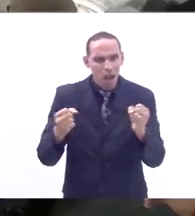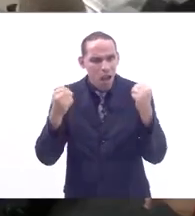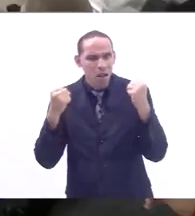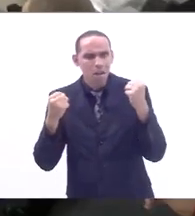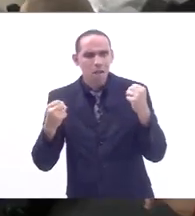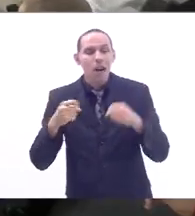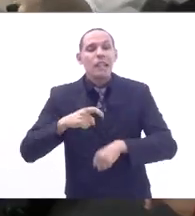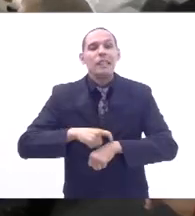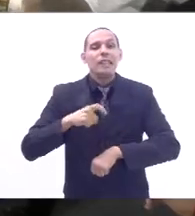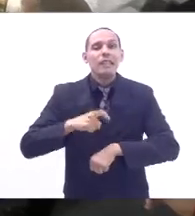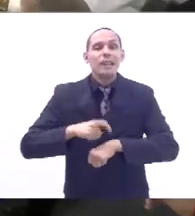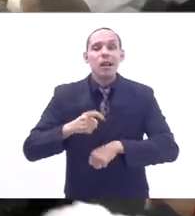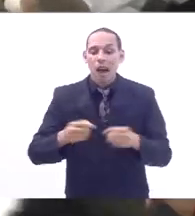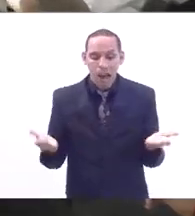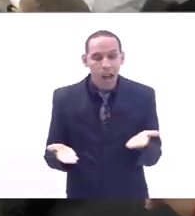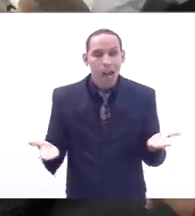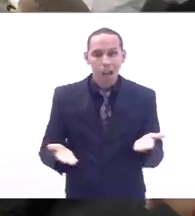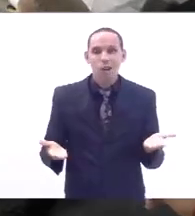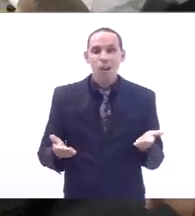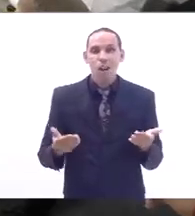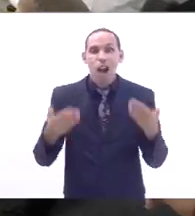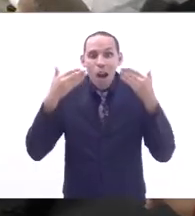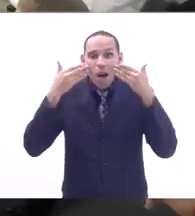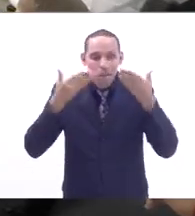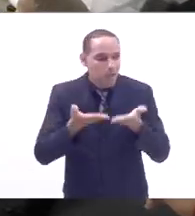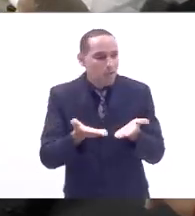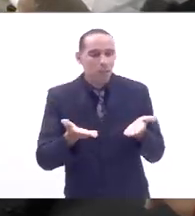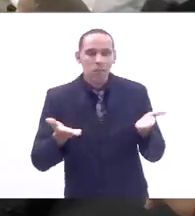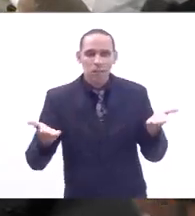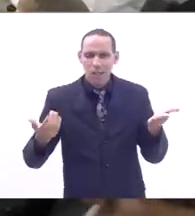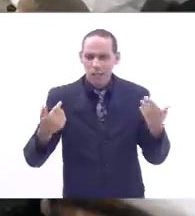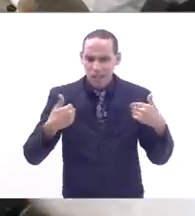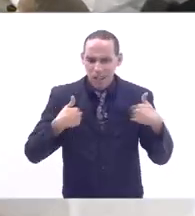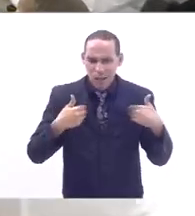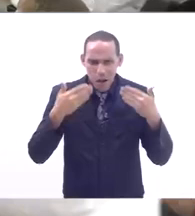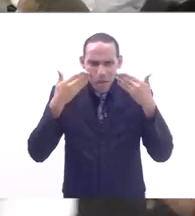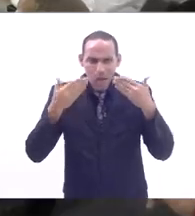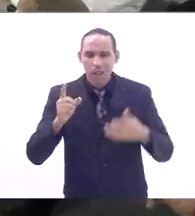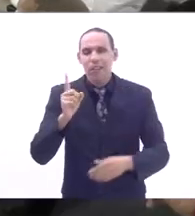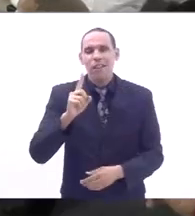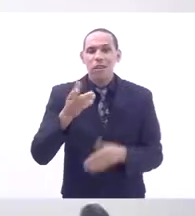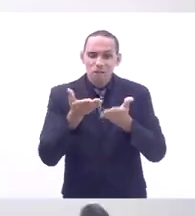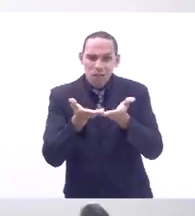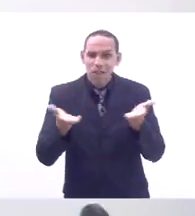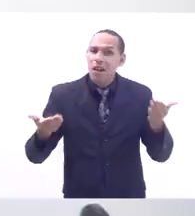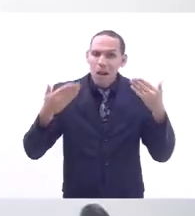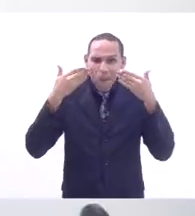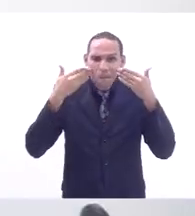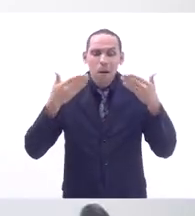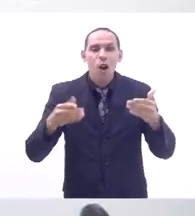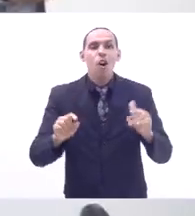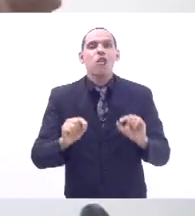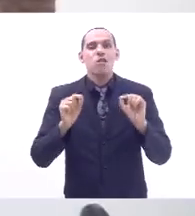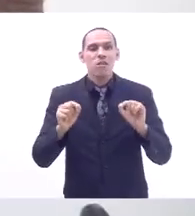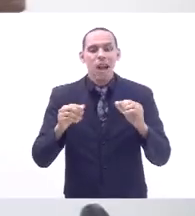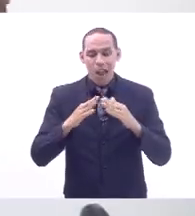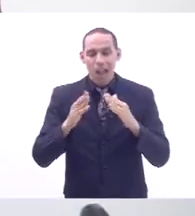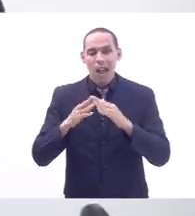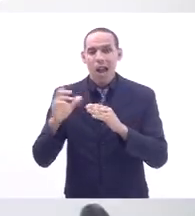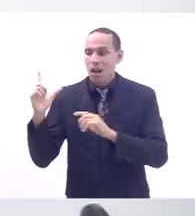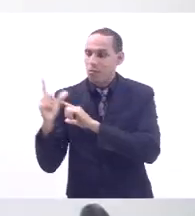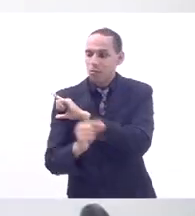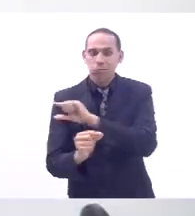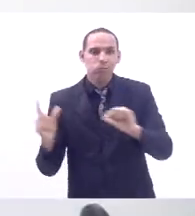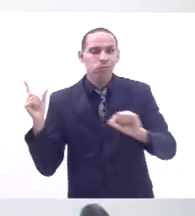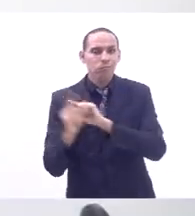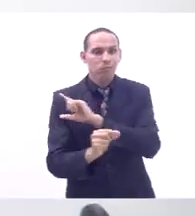isso. Isso aqui é a demonstração de força, não é minha, não. É a demonstração de força dos senhores, que saíram de casa